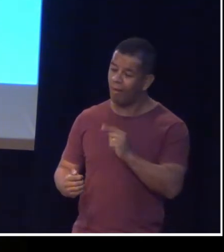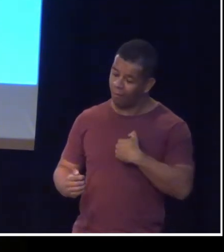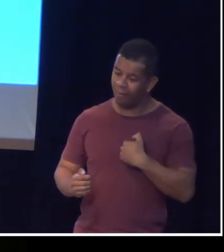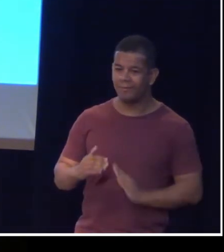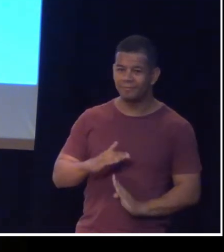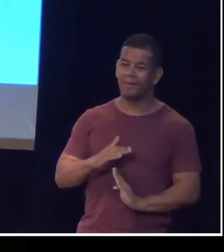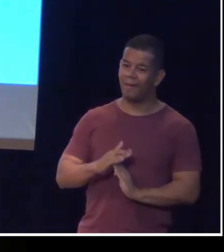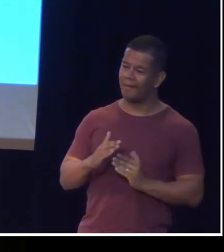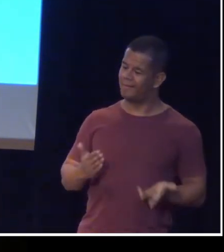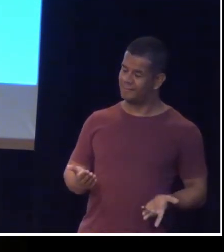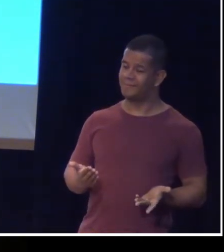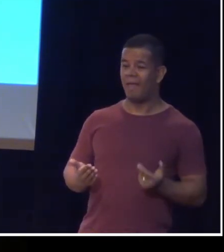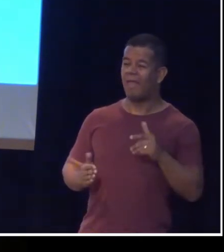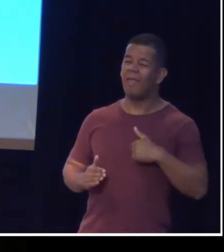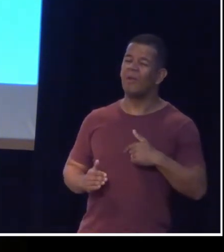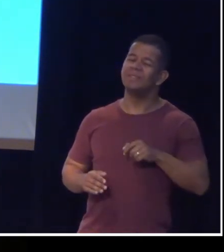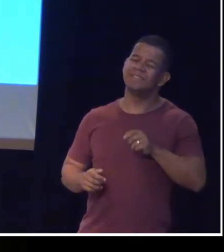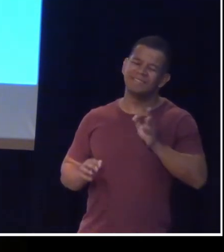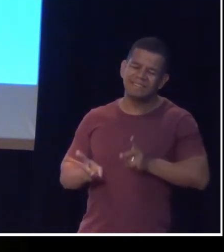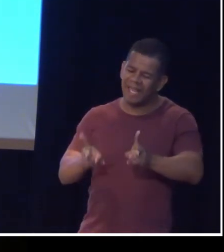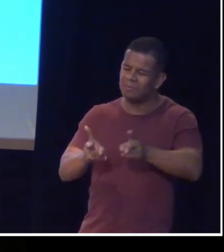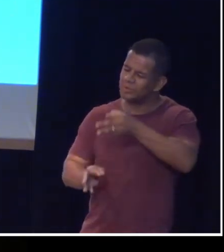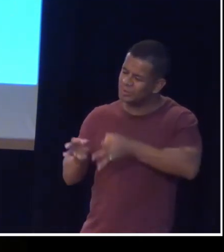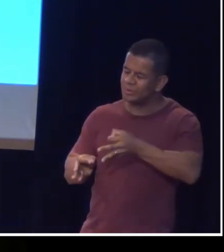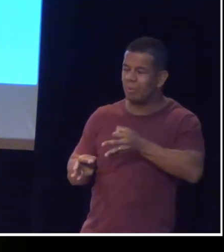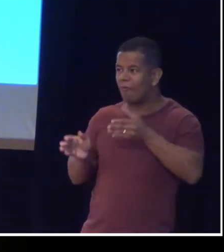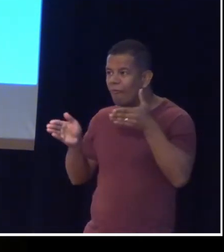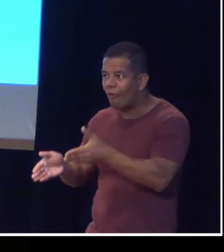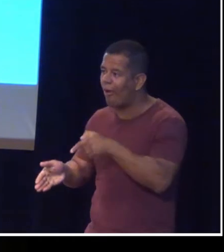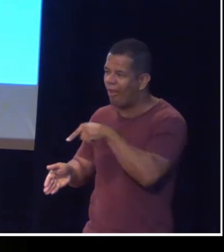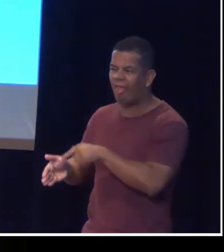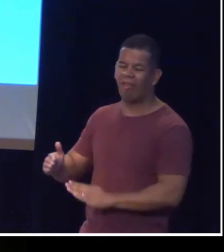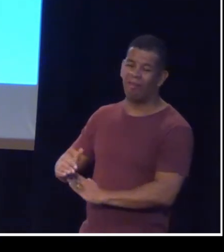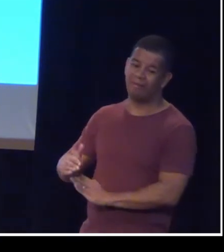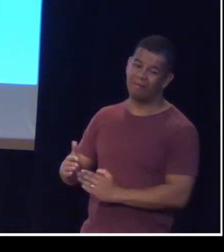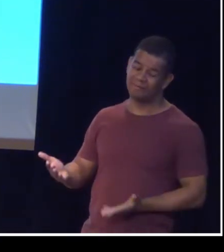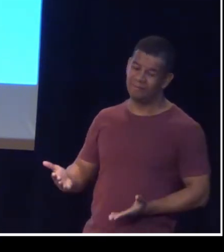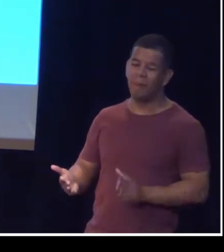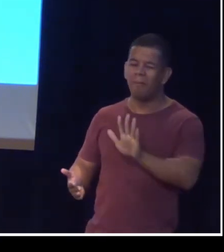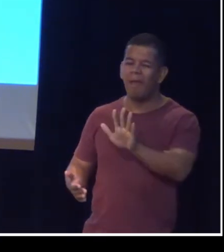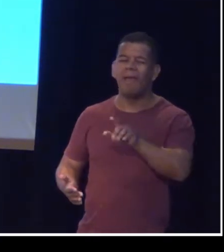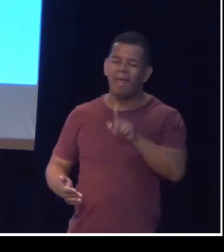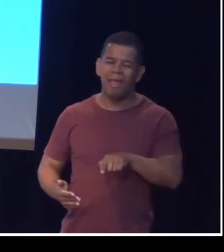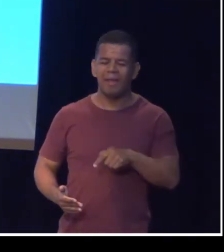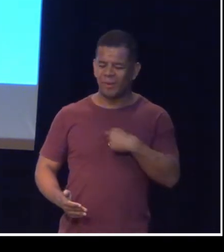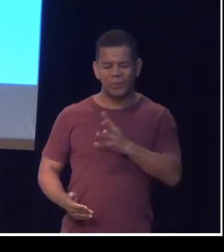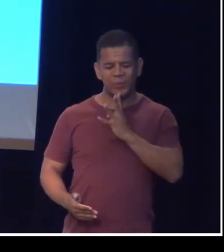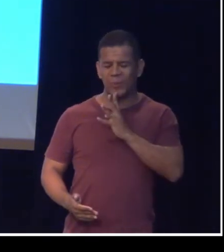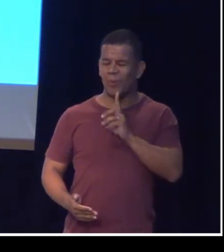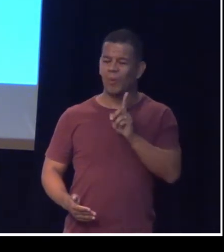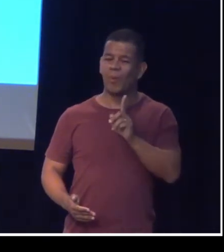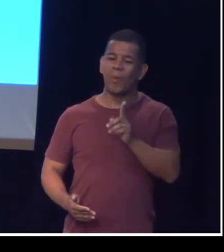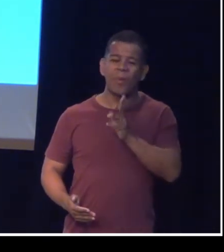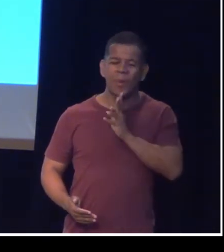Atitudinal de ignorância, nesse sentido aqui, não é da violência, até é de desconhecimento. a gente muitas das vezes não tem nem tempo para poder